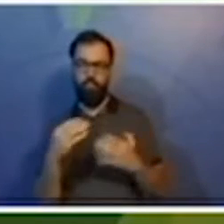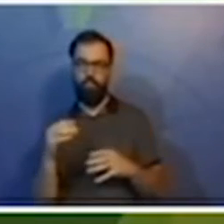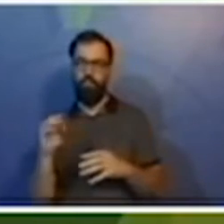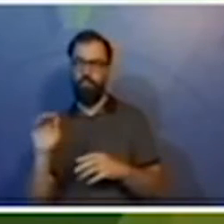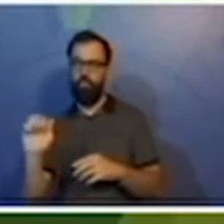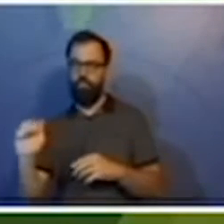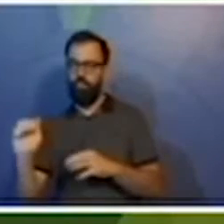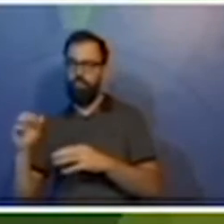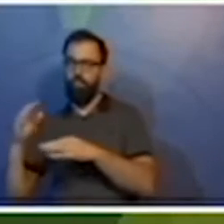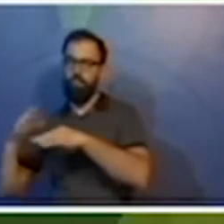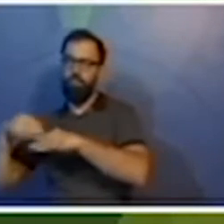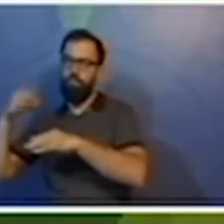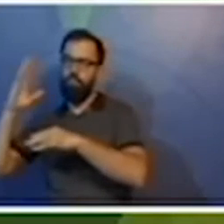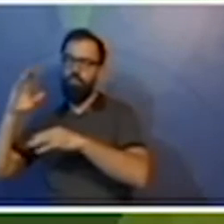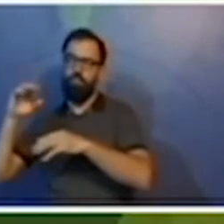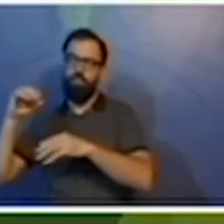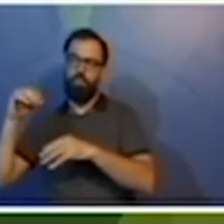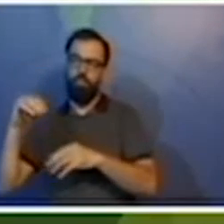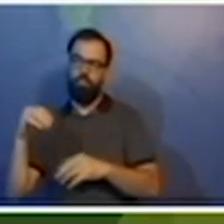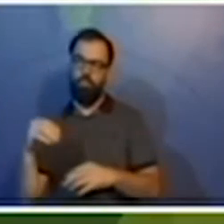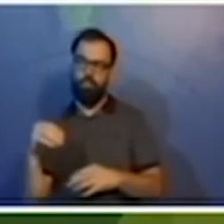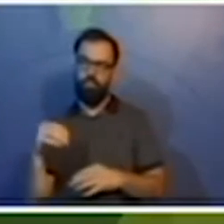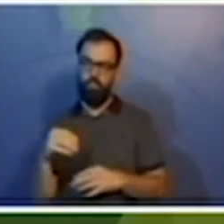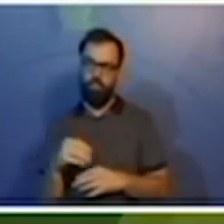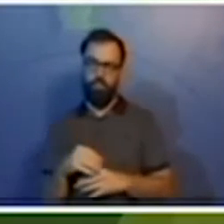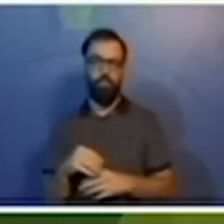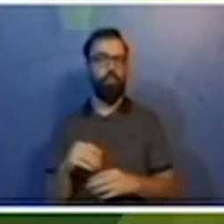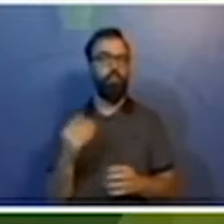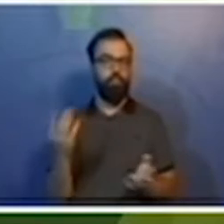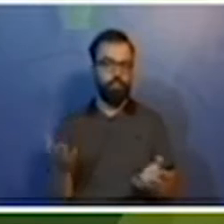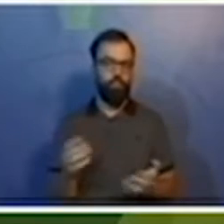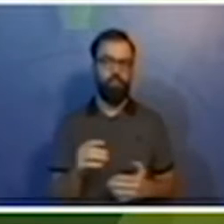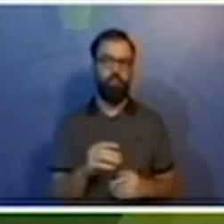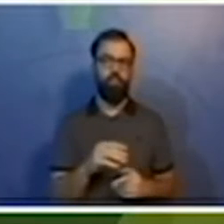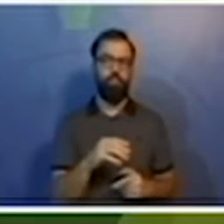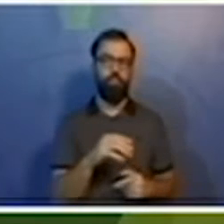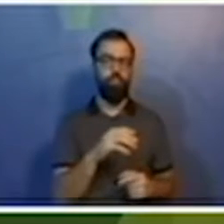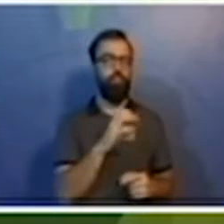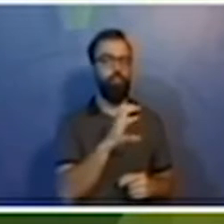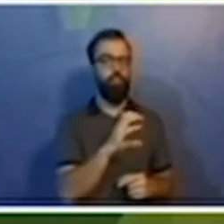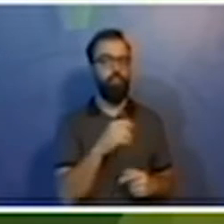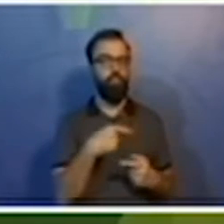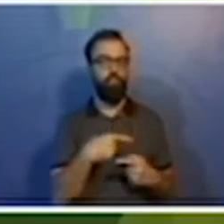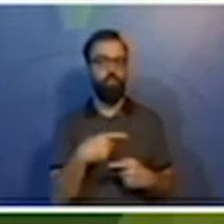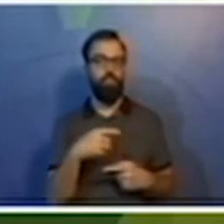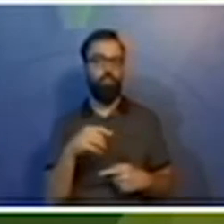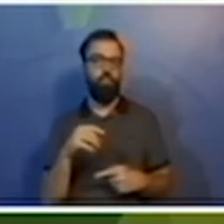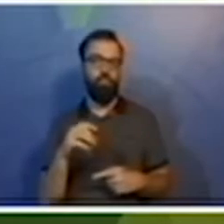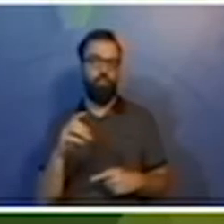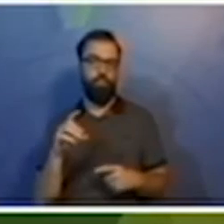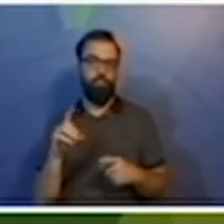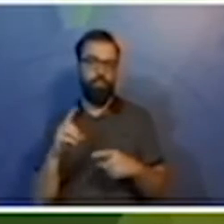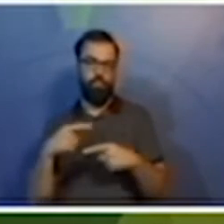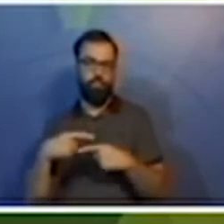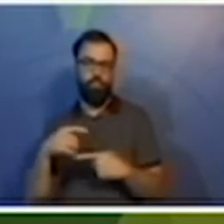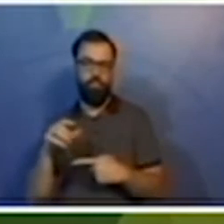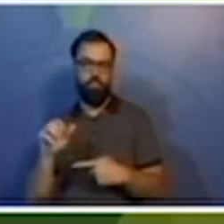ele supera em 10 a medida de A, ou seja, ele é igual ao A mais 10